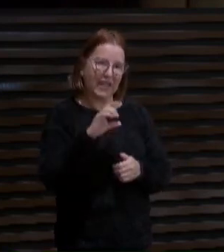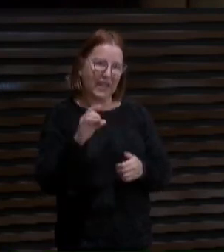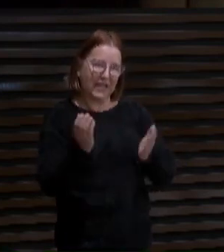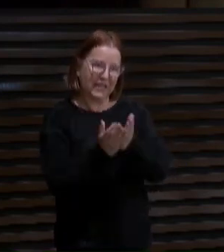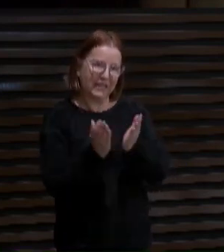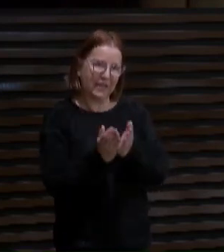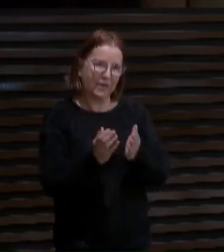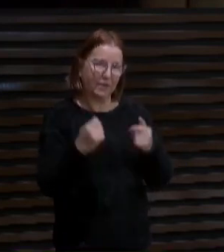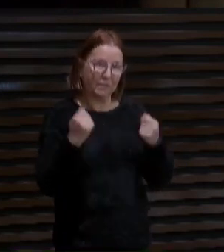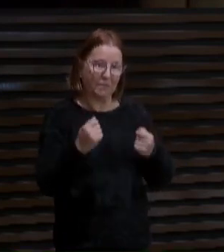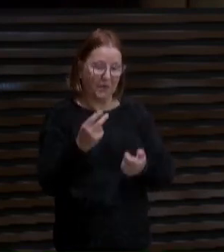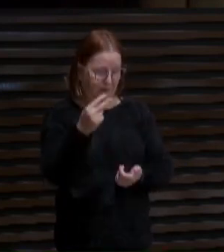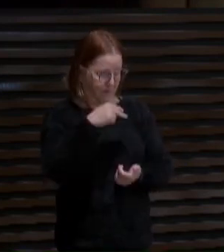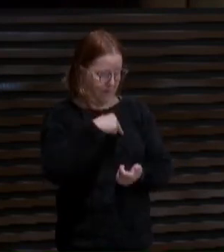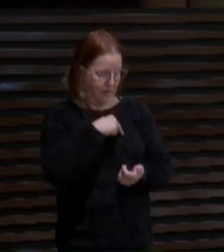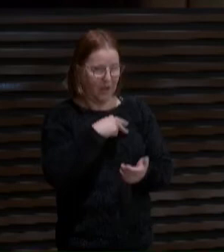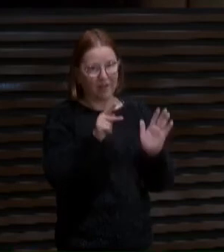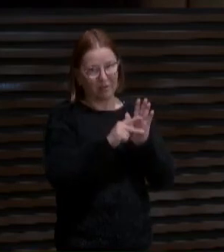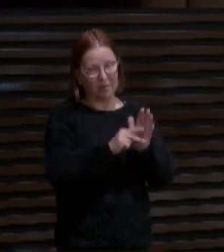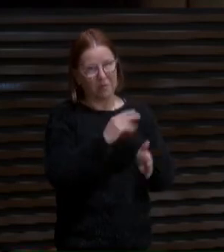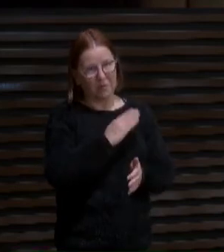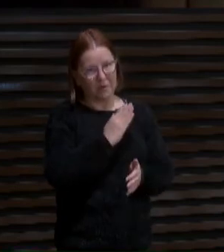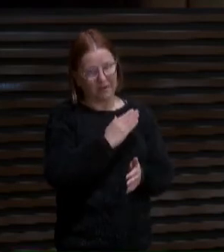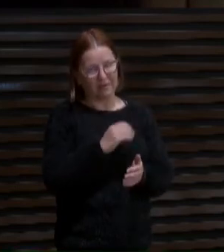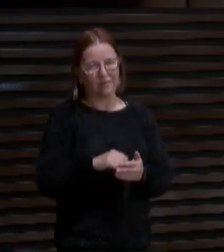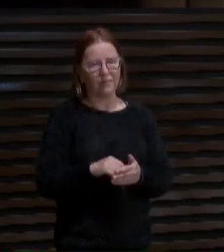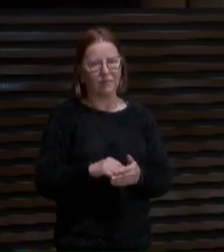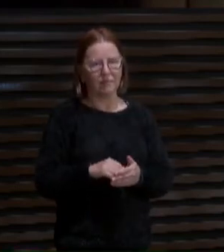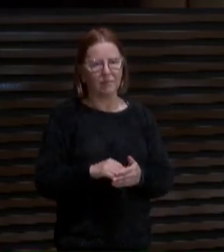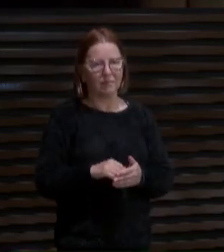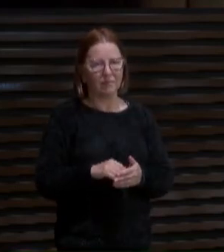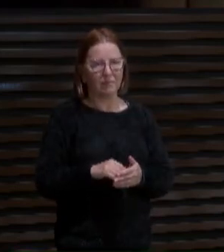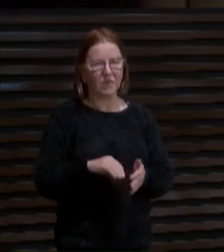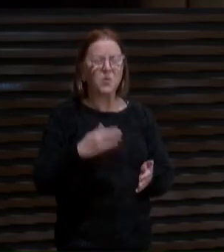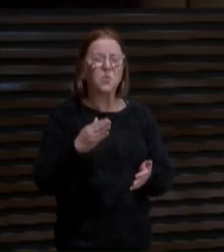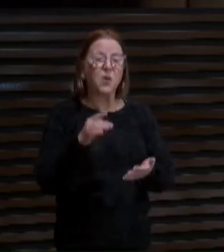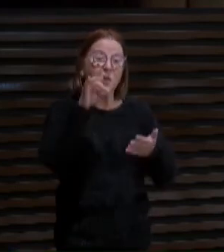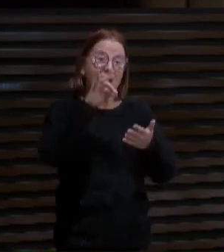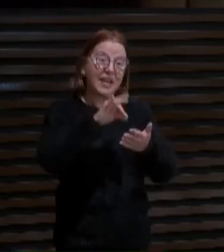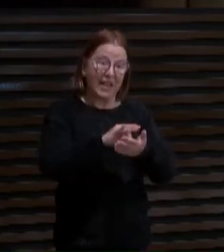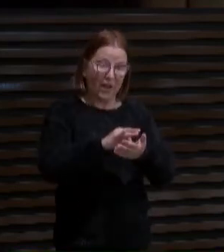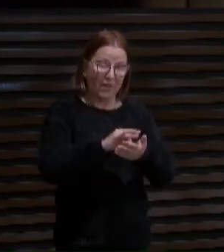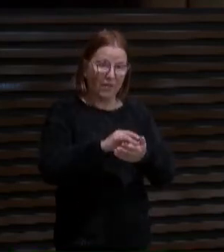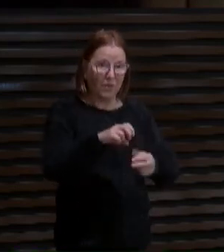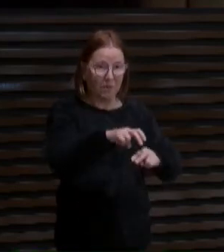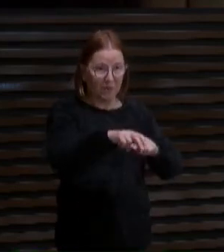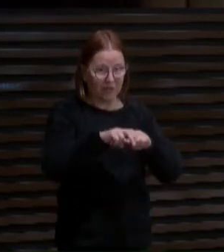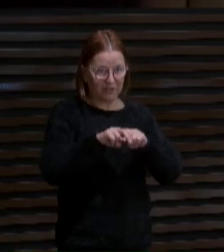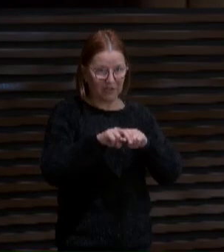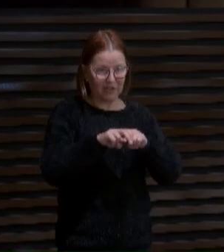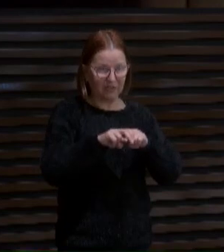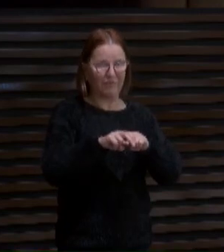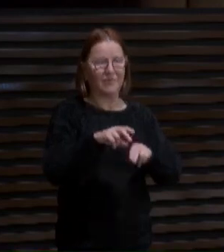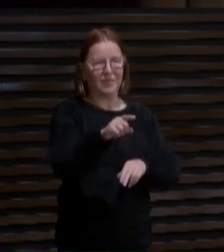e prová-lo qual é o Real motivo do nosso aborrecimento diante dificuldades como as